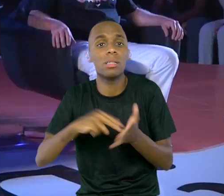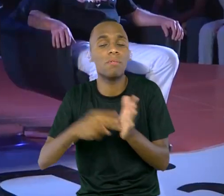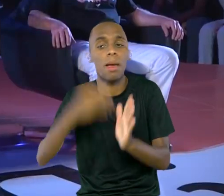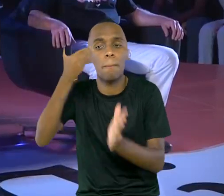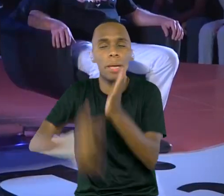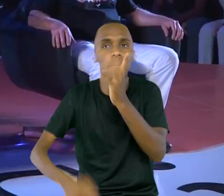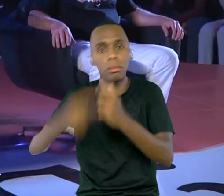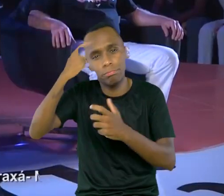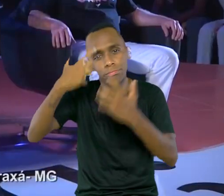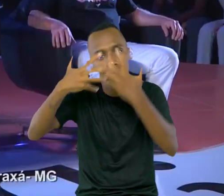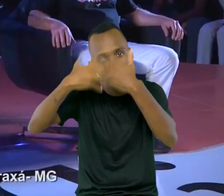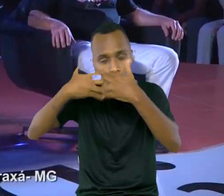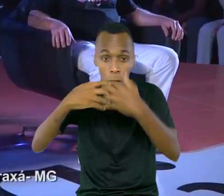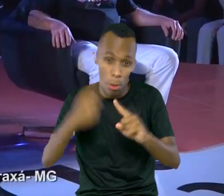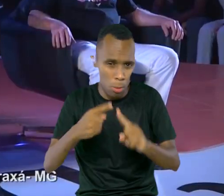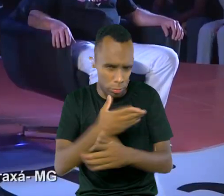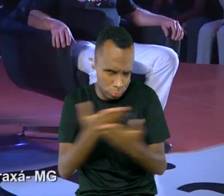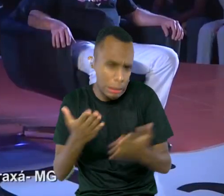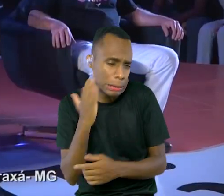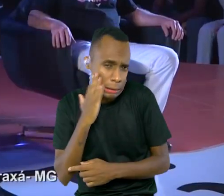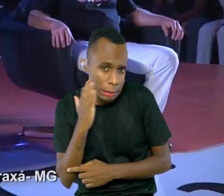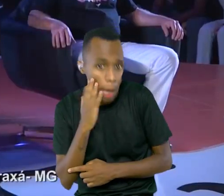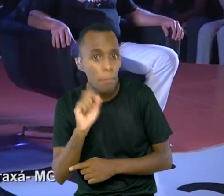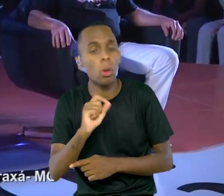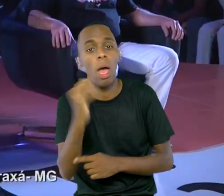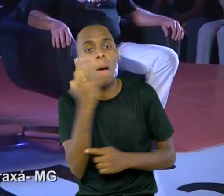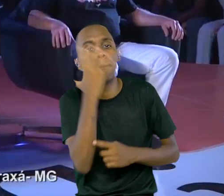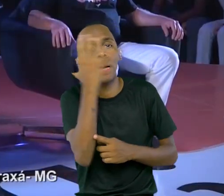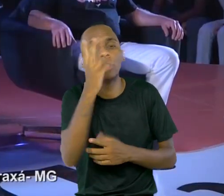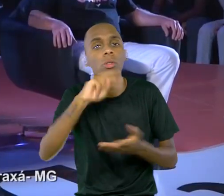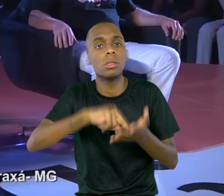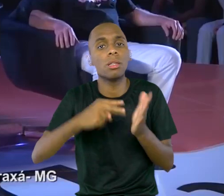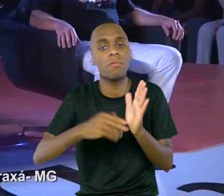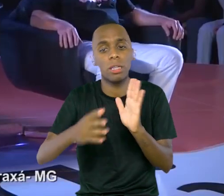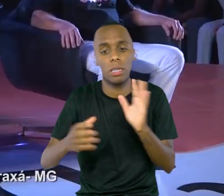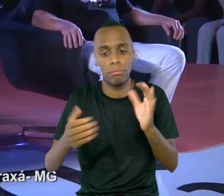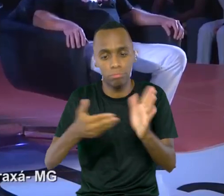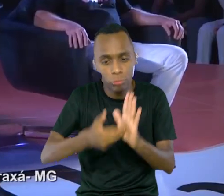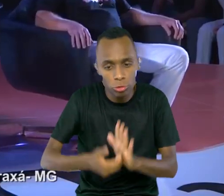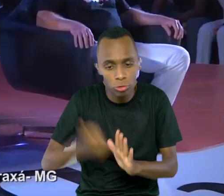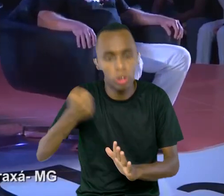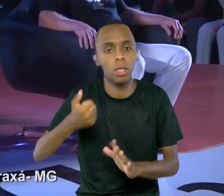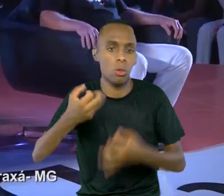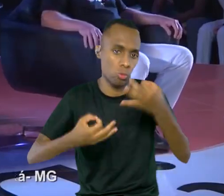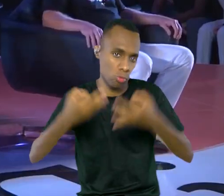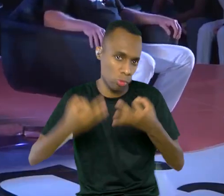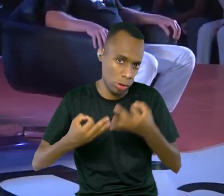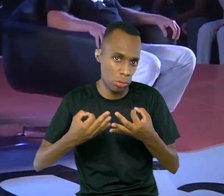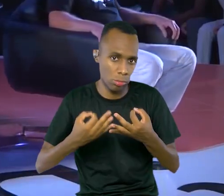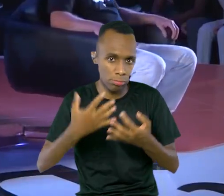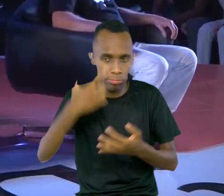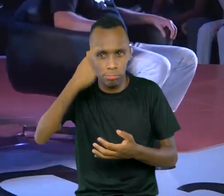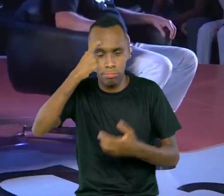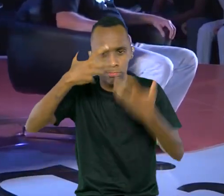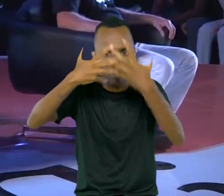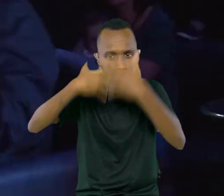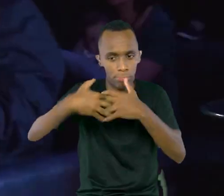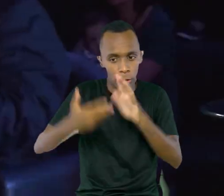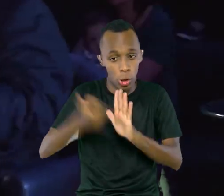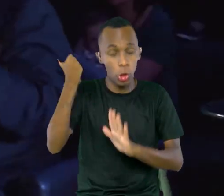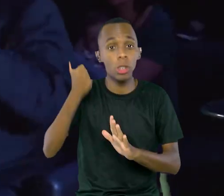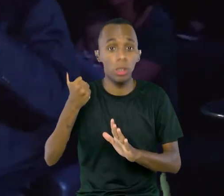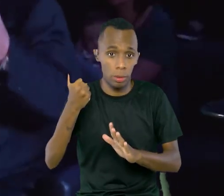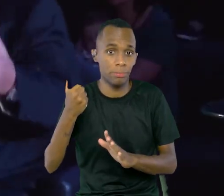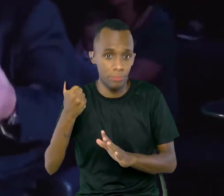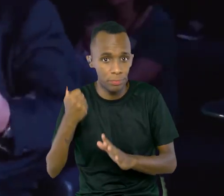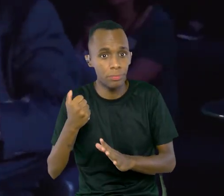perder a racionalidade. Afinal, você sabe, eu sei, a paixão é a suspensão temporária do juízo.